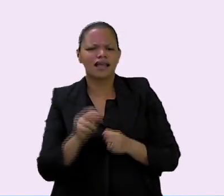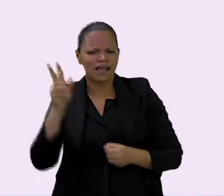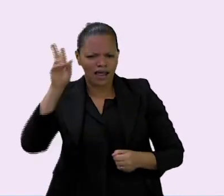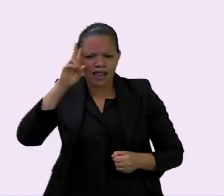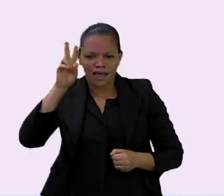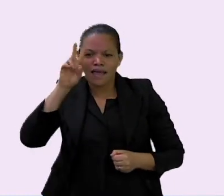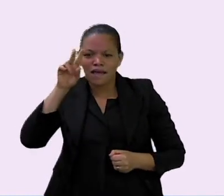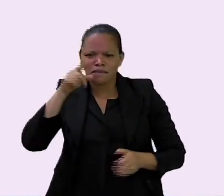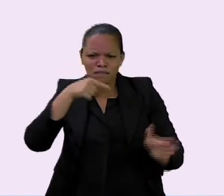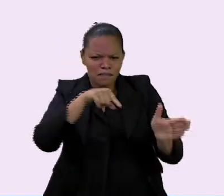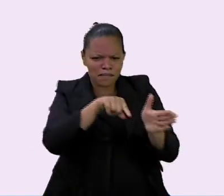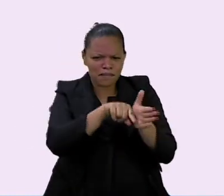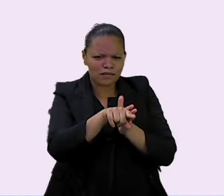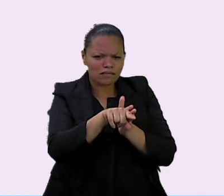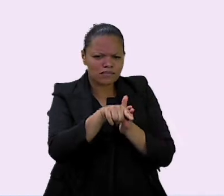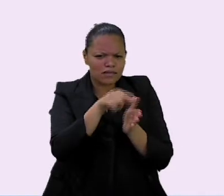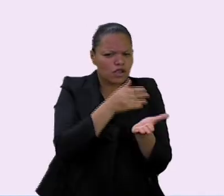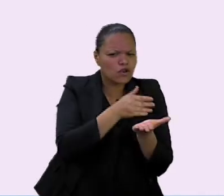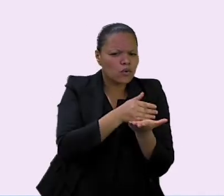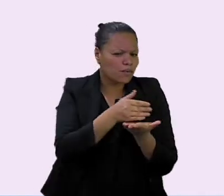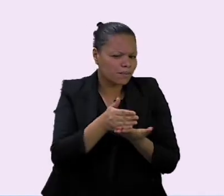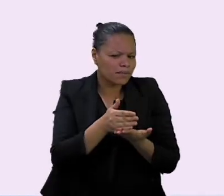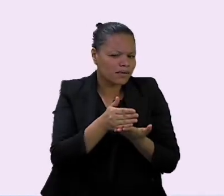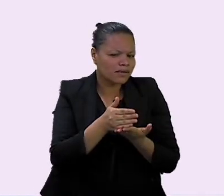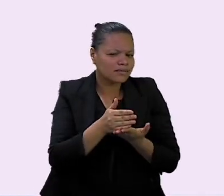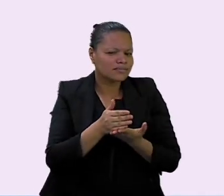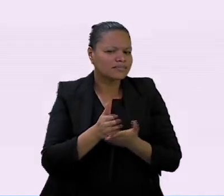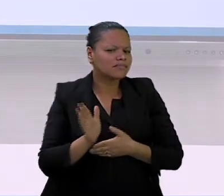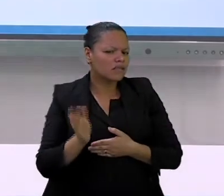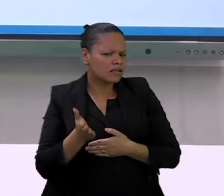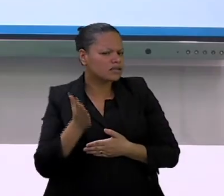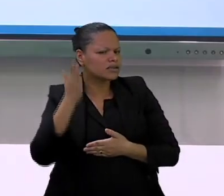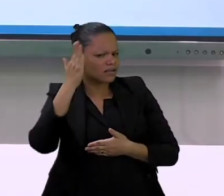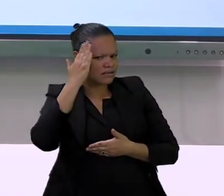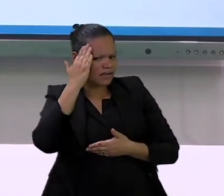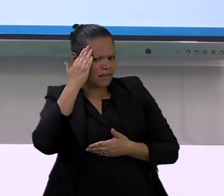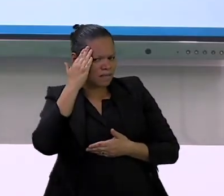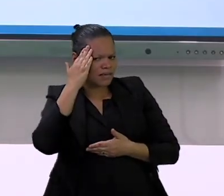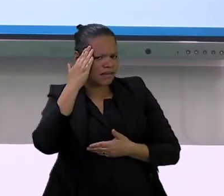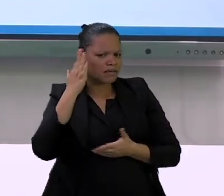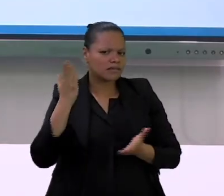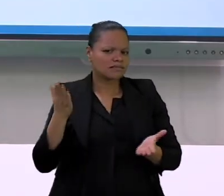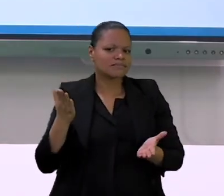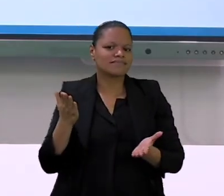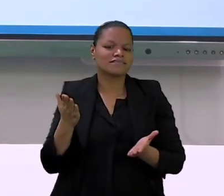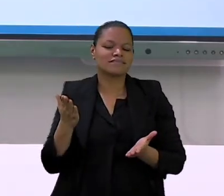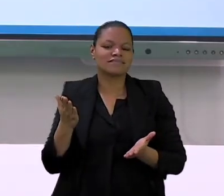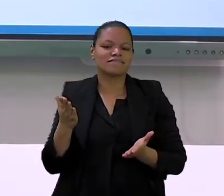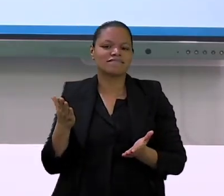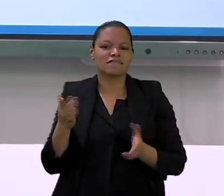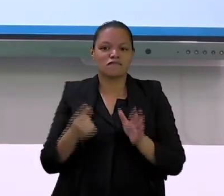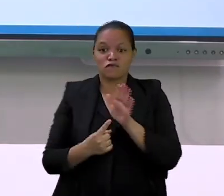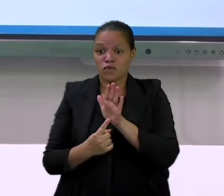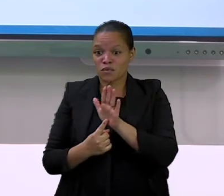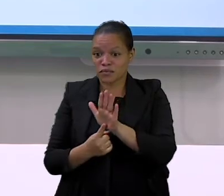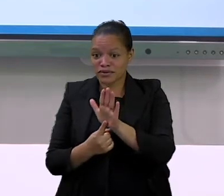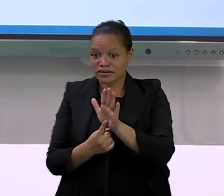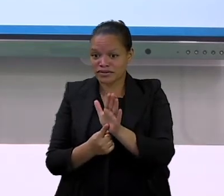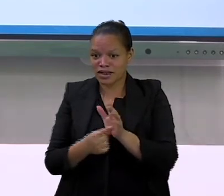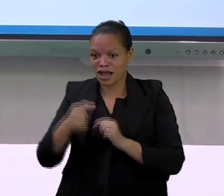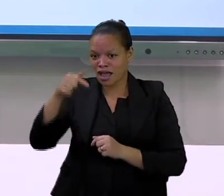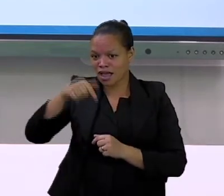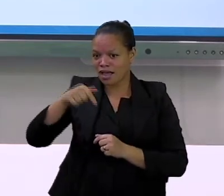sabiam representar essa quantidade. Quando eu falar meia maçã, professora, seria meia maçã.